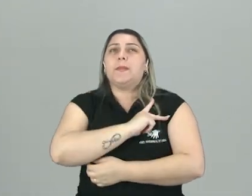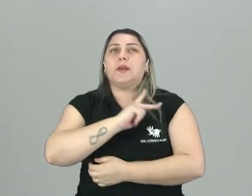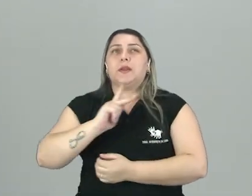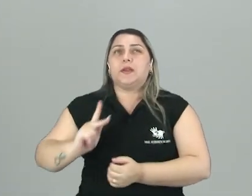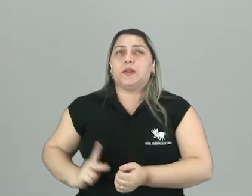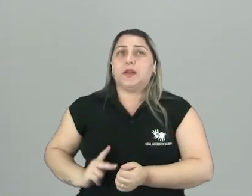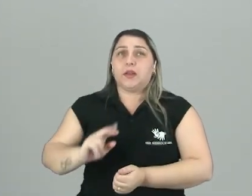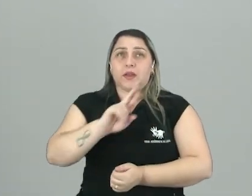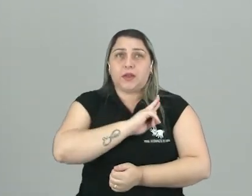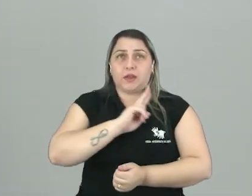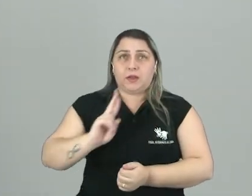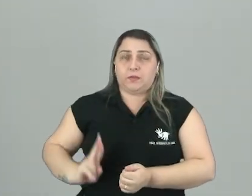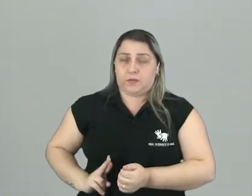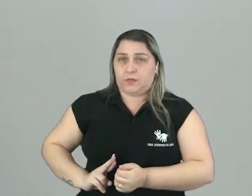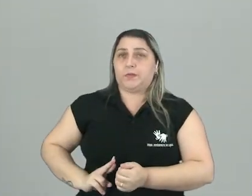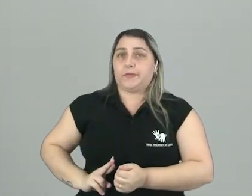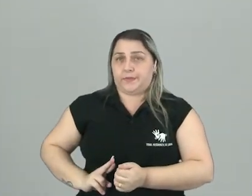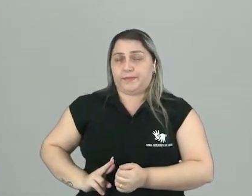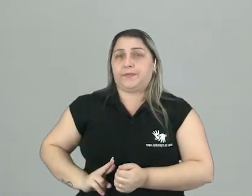governo